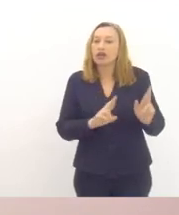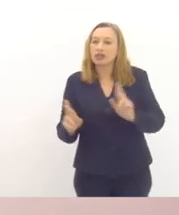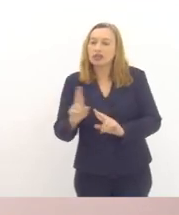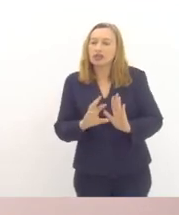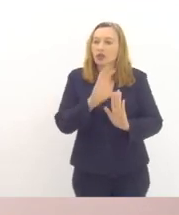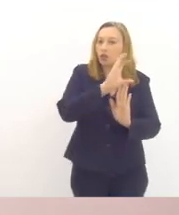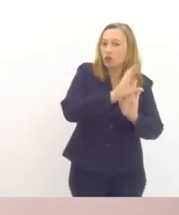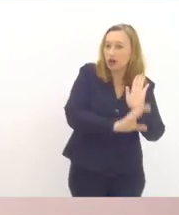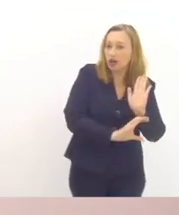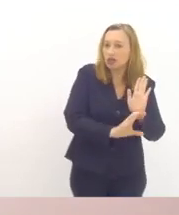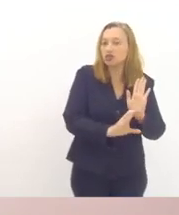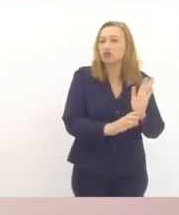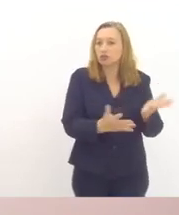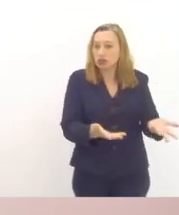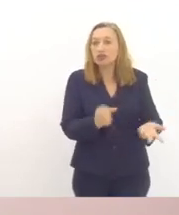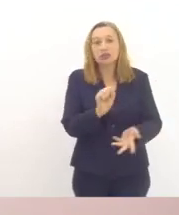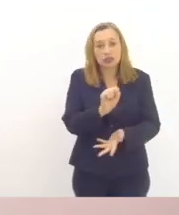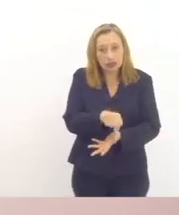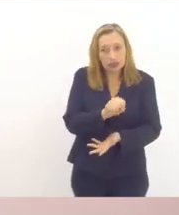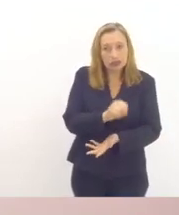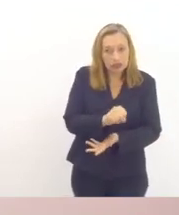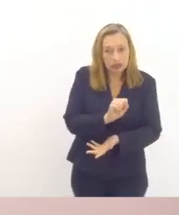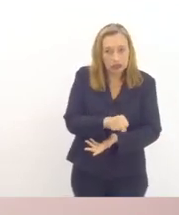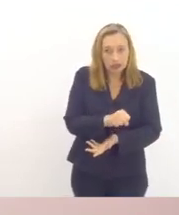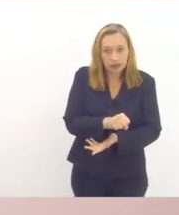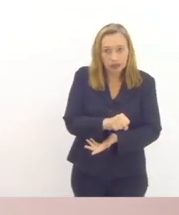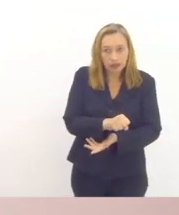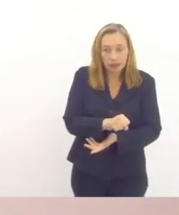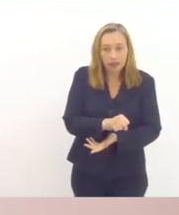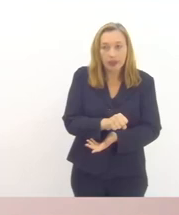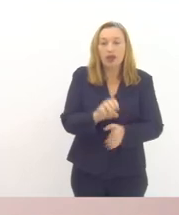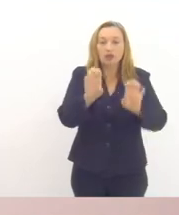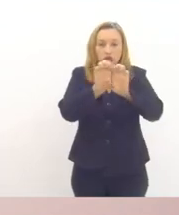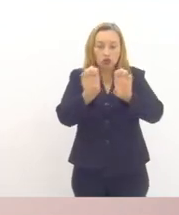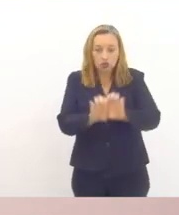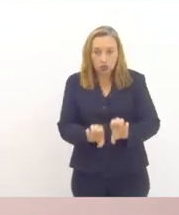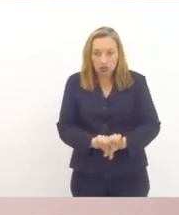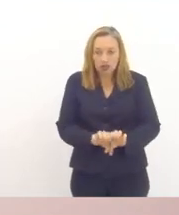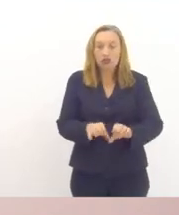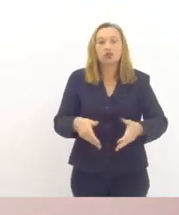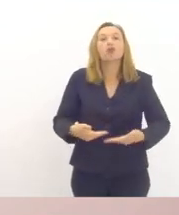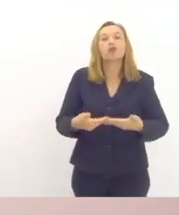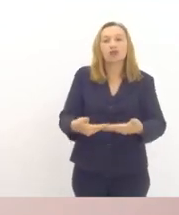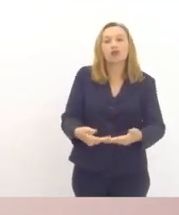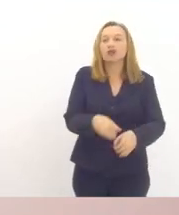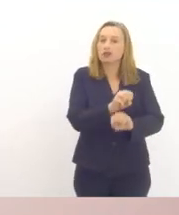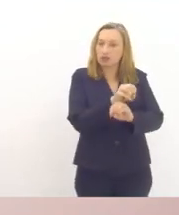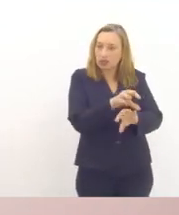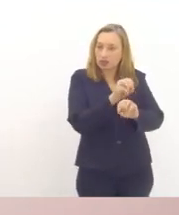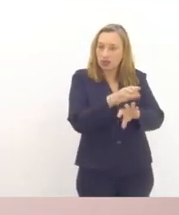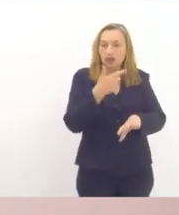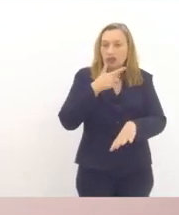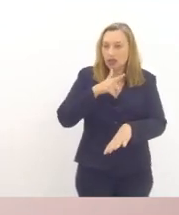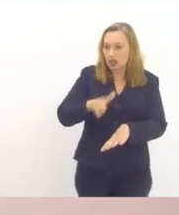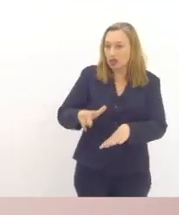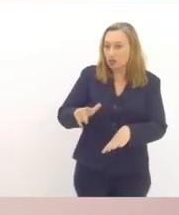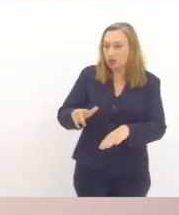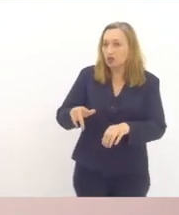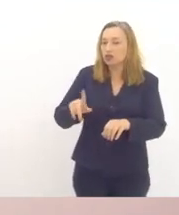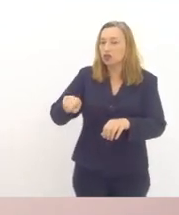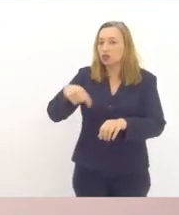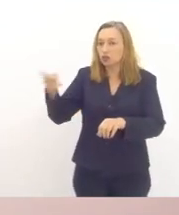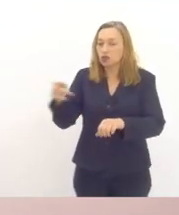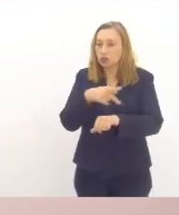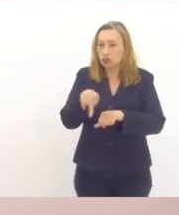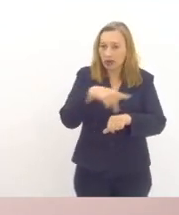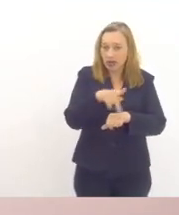grade curricular, sim, porque tem uma estruturação de oferta de ensino de língua estrangeira ou